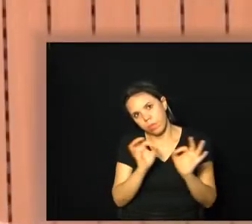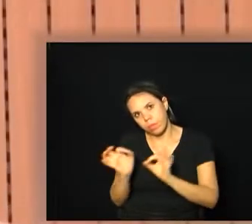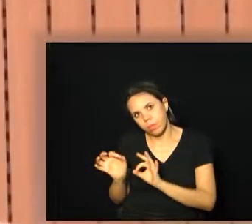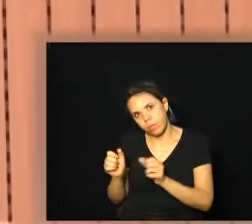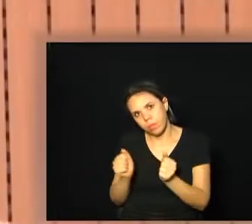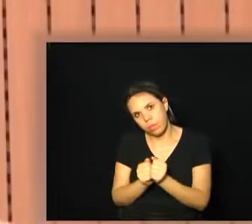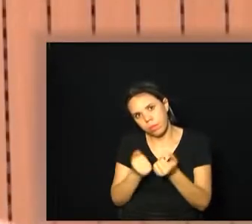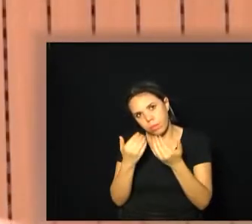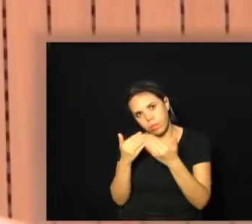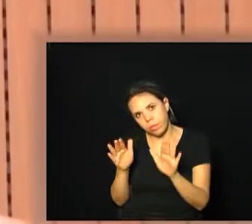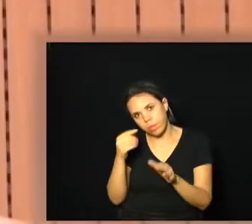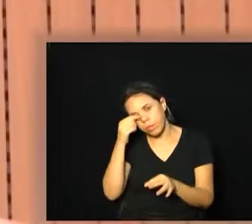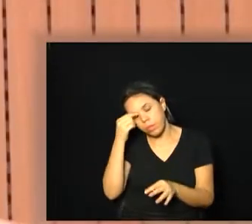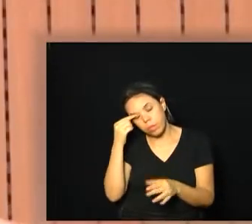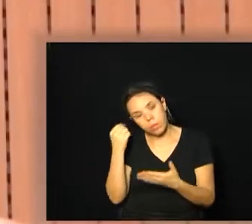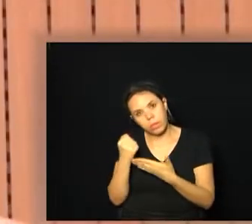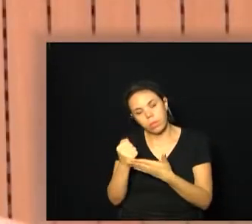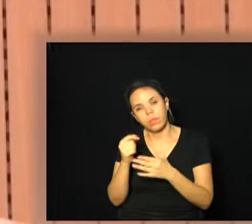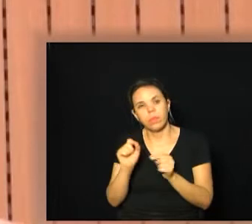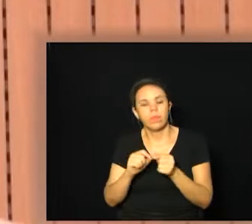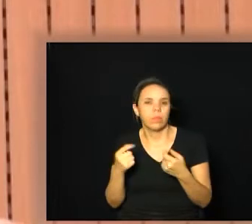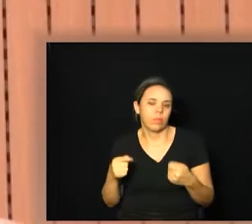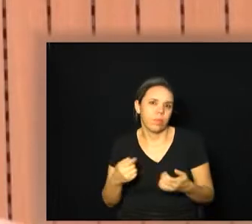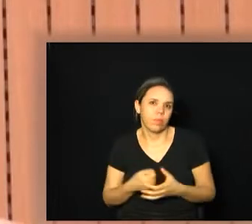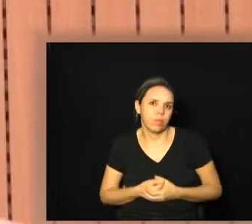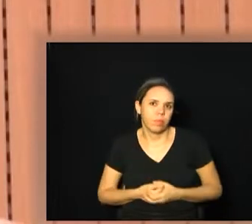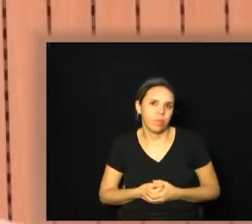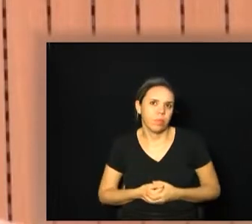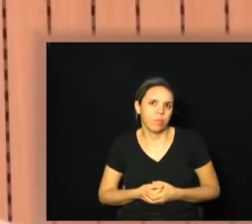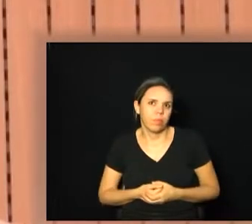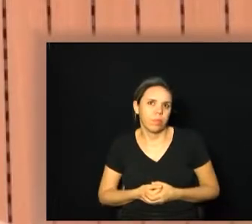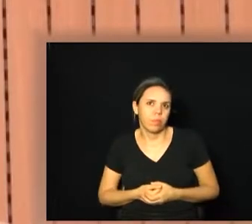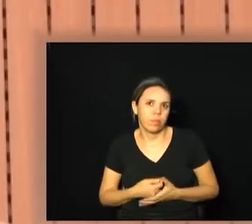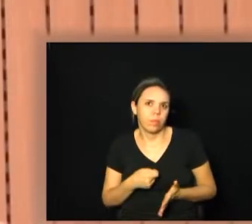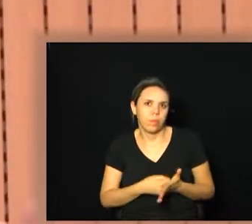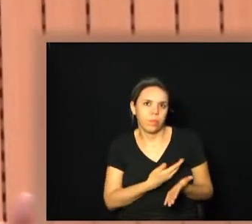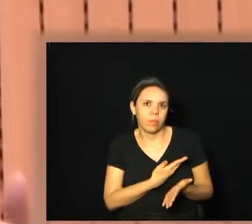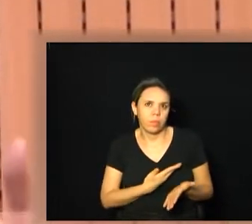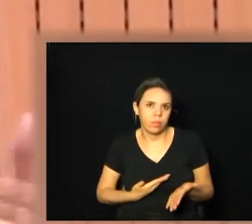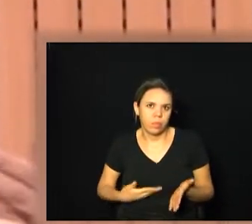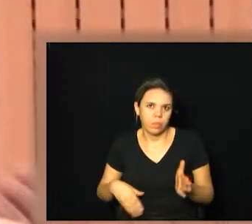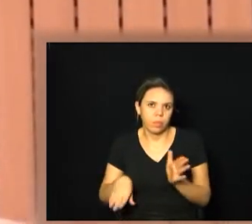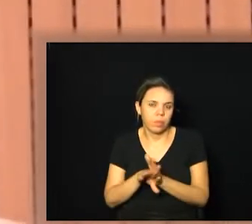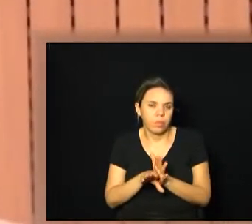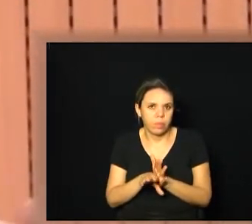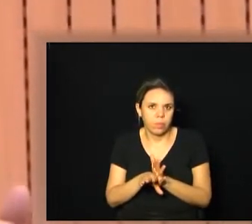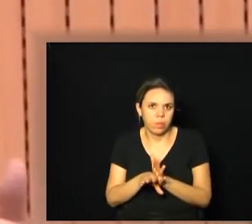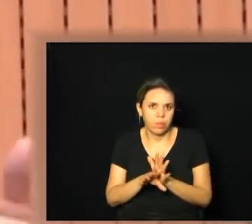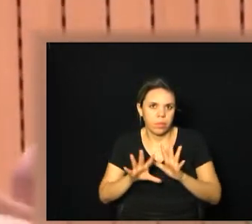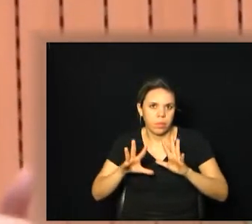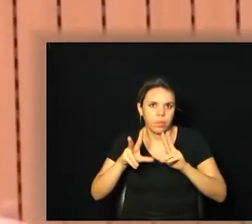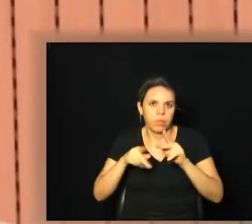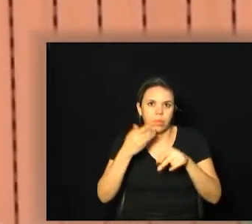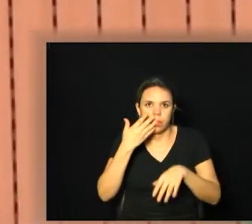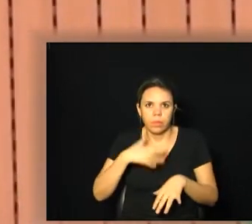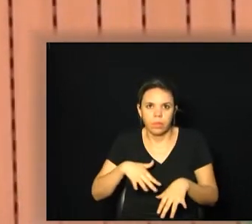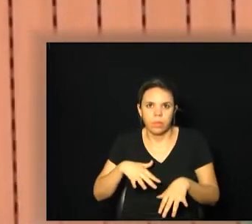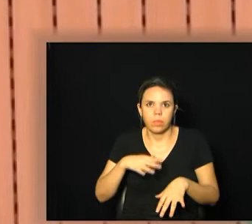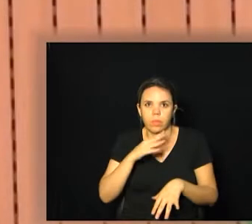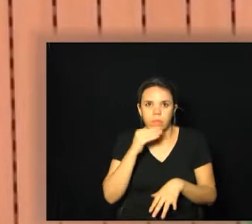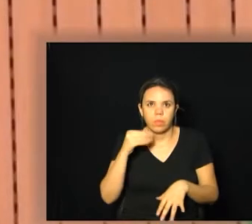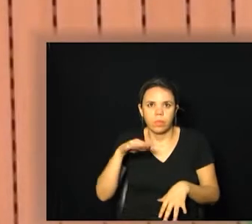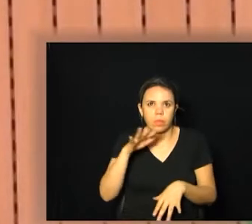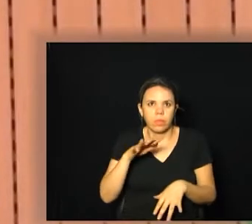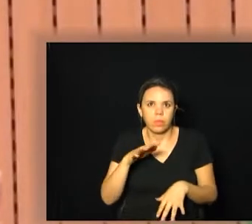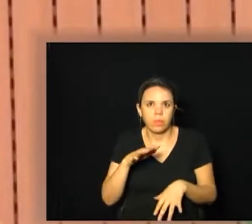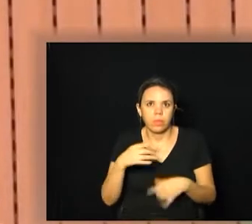estará aberta também para ajudar no que for necessário, para que essas políticas públicas cheguem a todas as crianças, a todos os